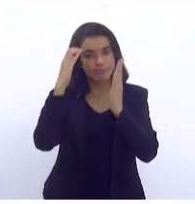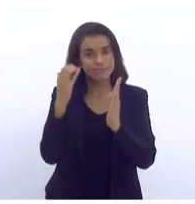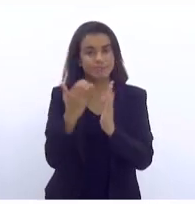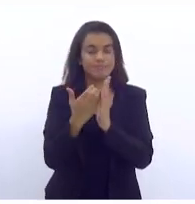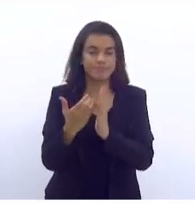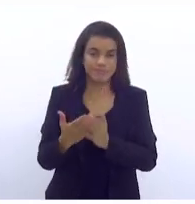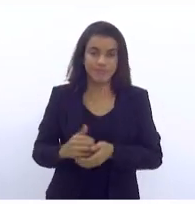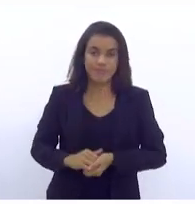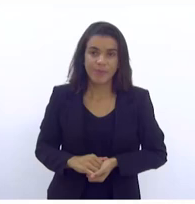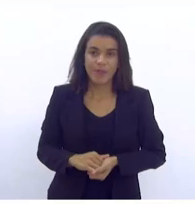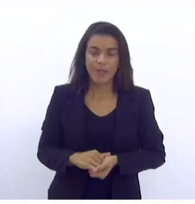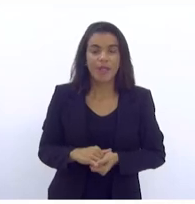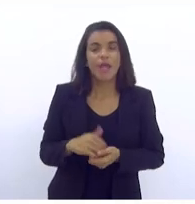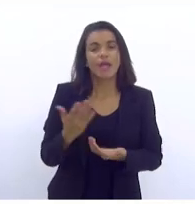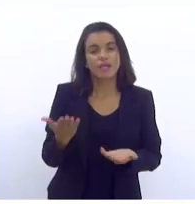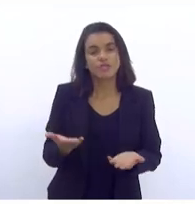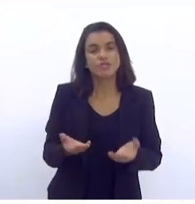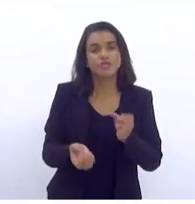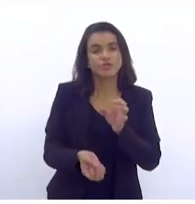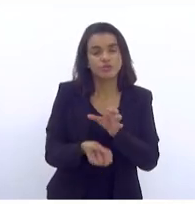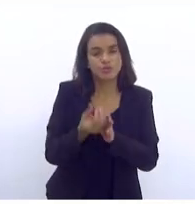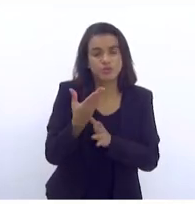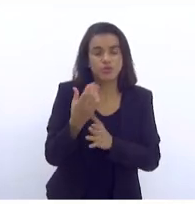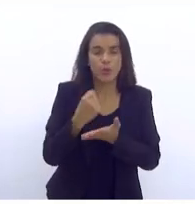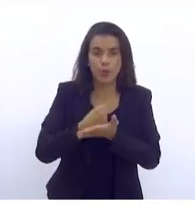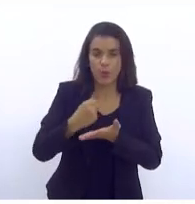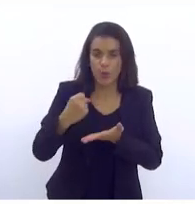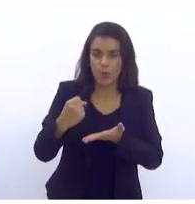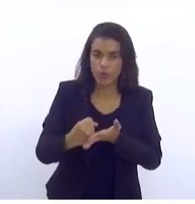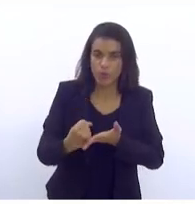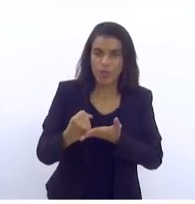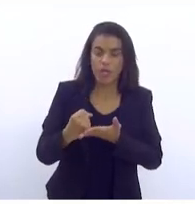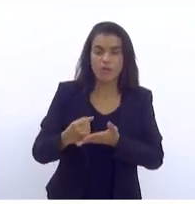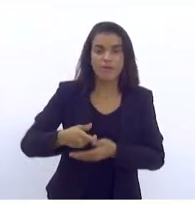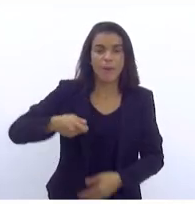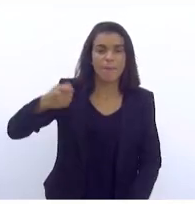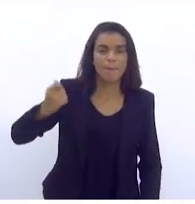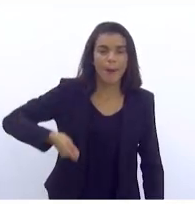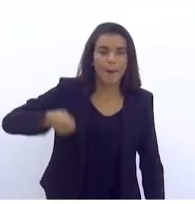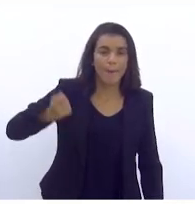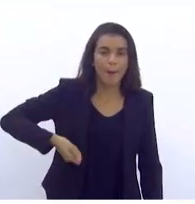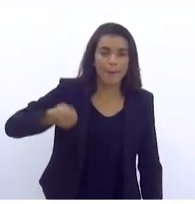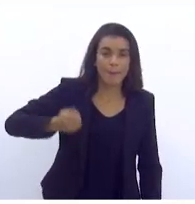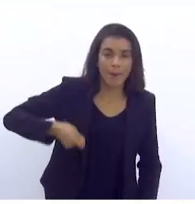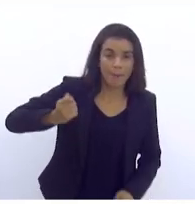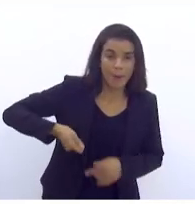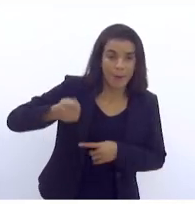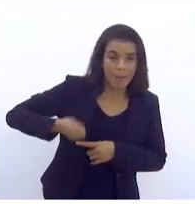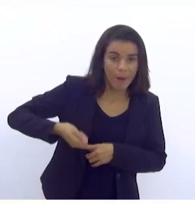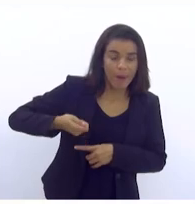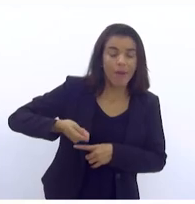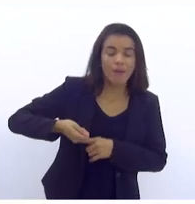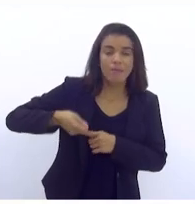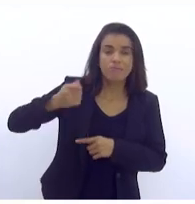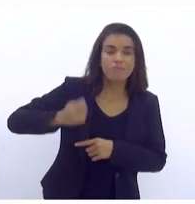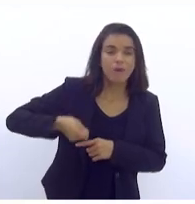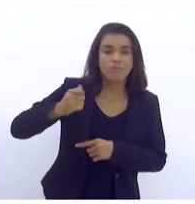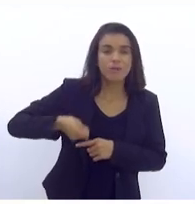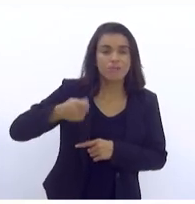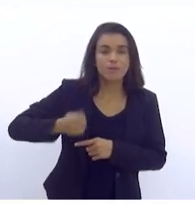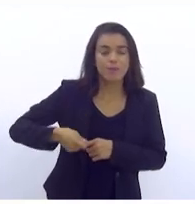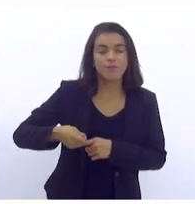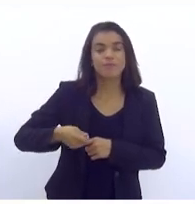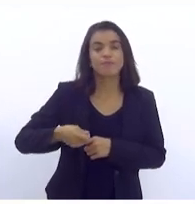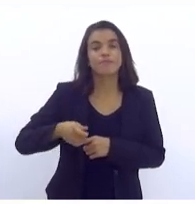disso a gente constrói aí um contrato que vai a leilão e quando ele vai a leilão e eh bem